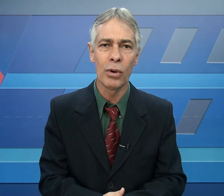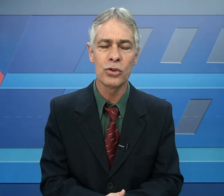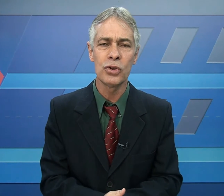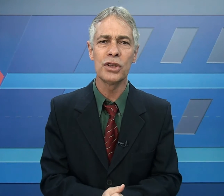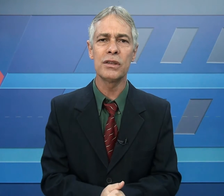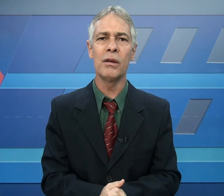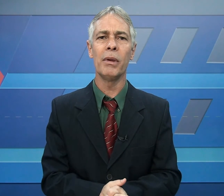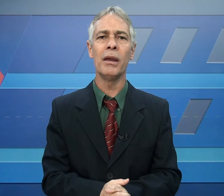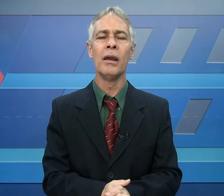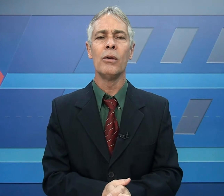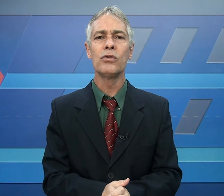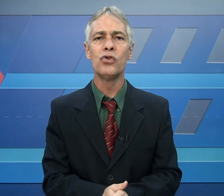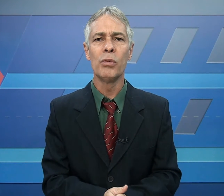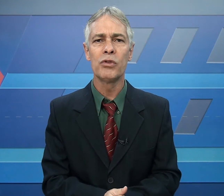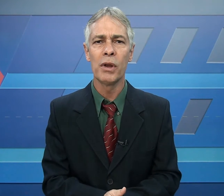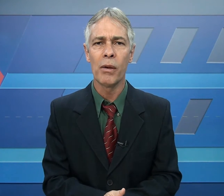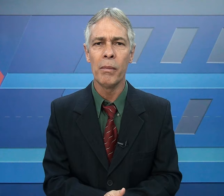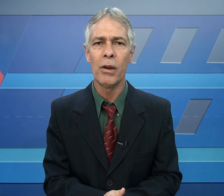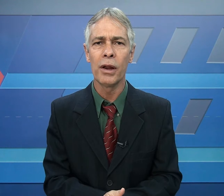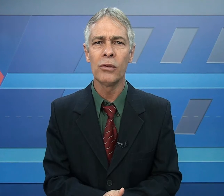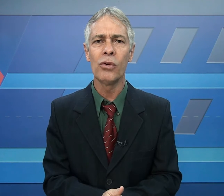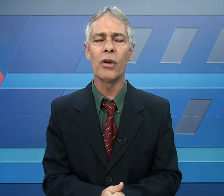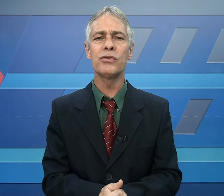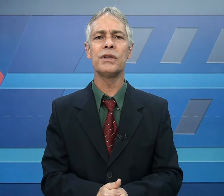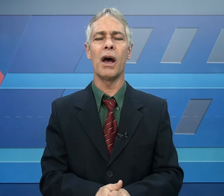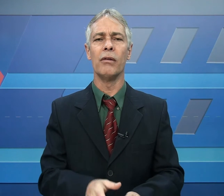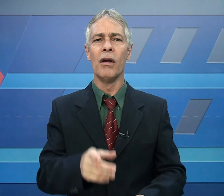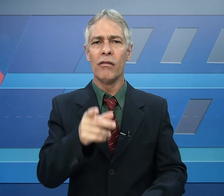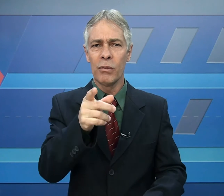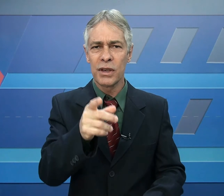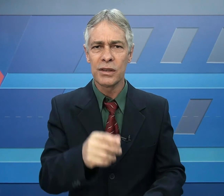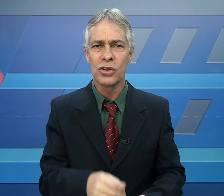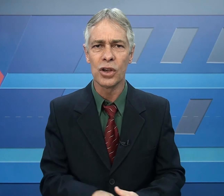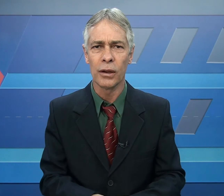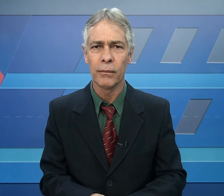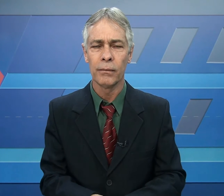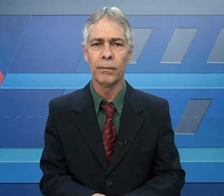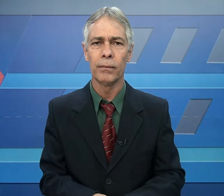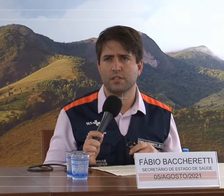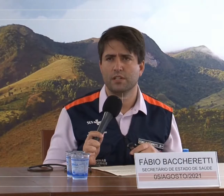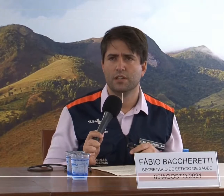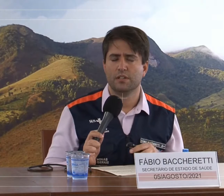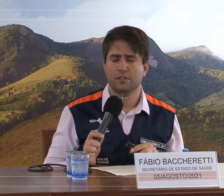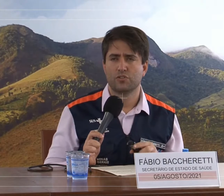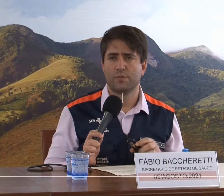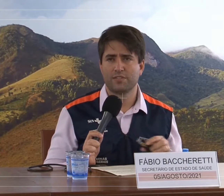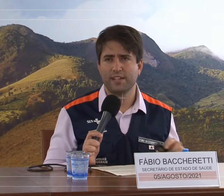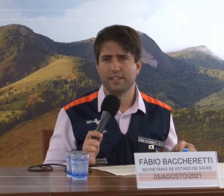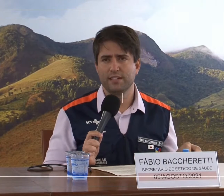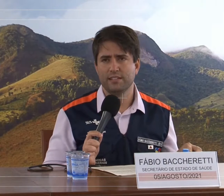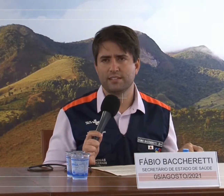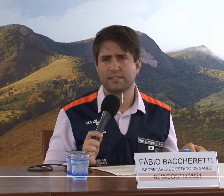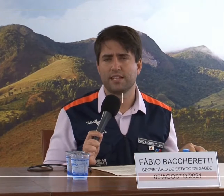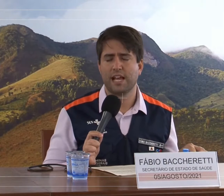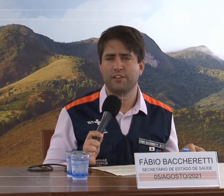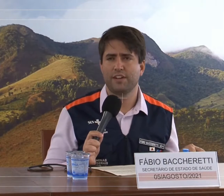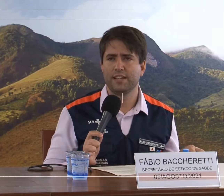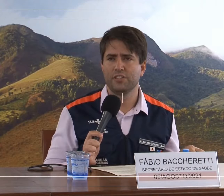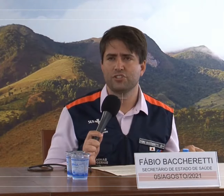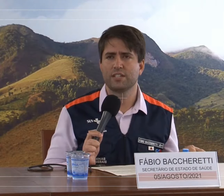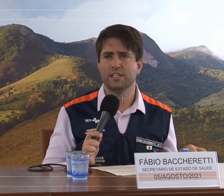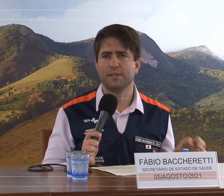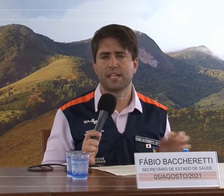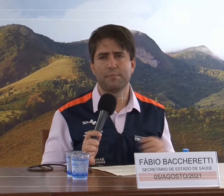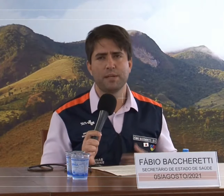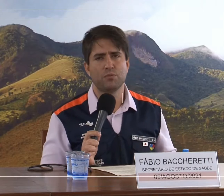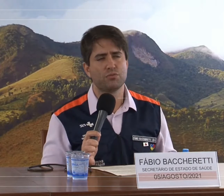algumas boas notícias também, os números melhorando no nosso estado. Vamos assistir. Sobre as variantes, a